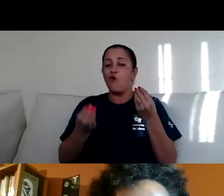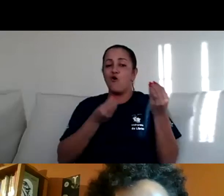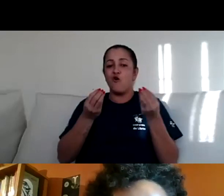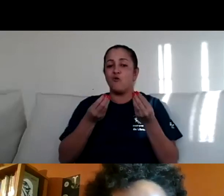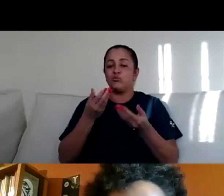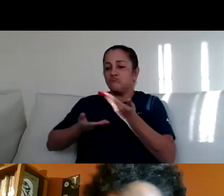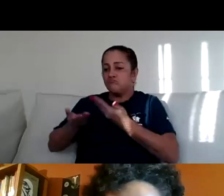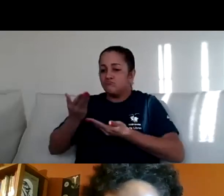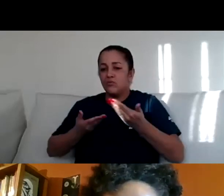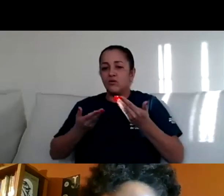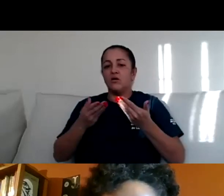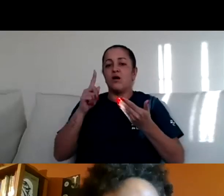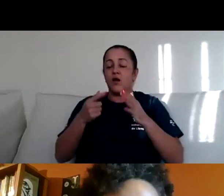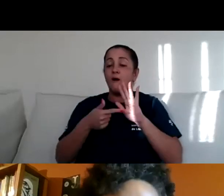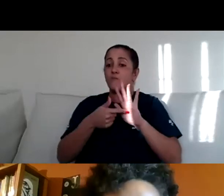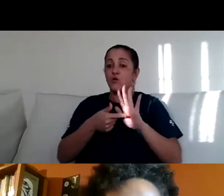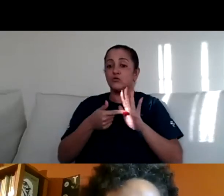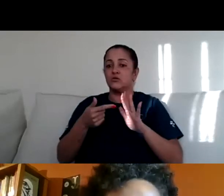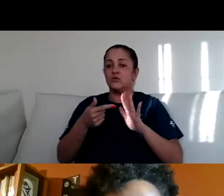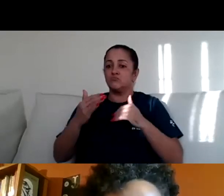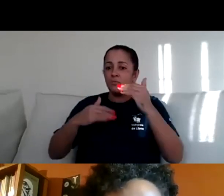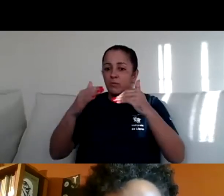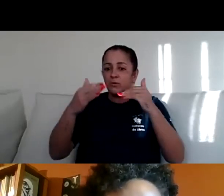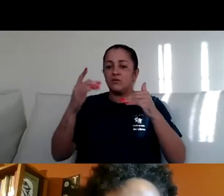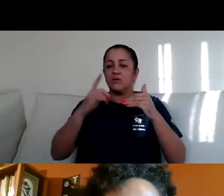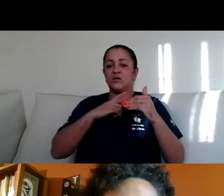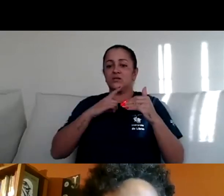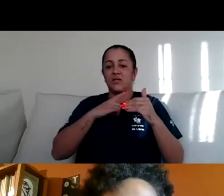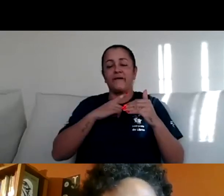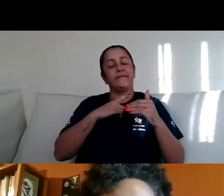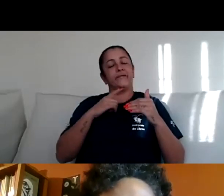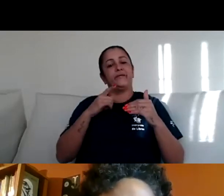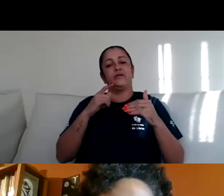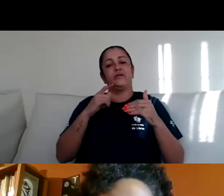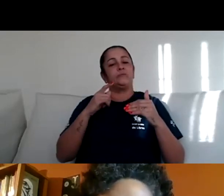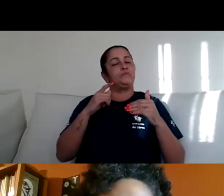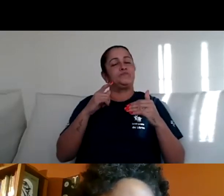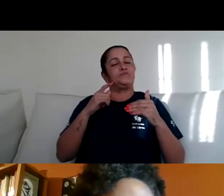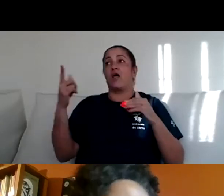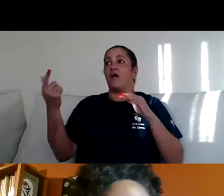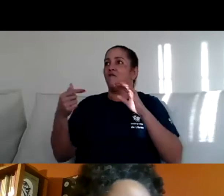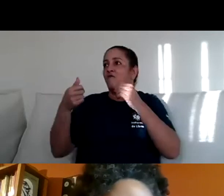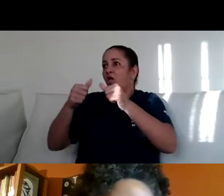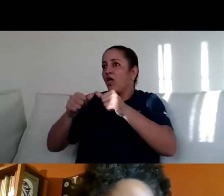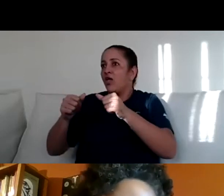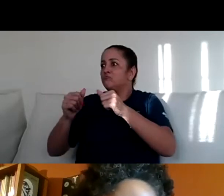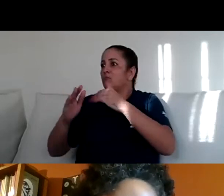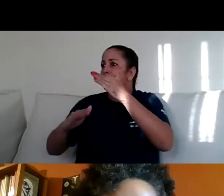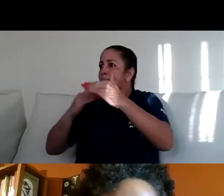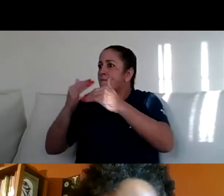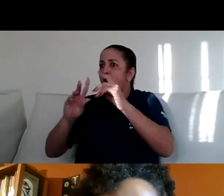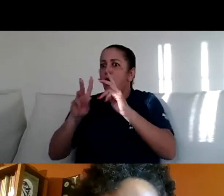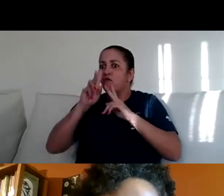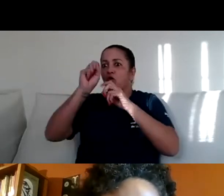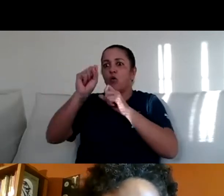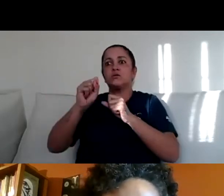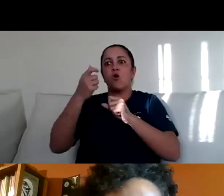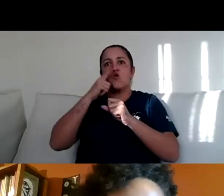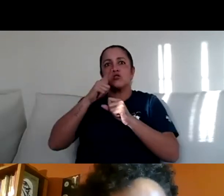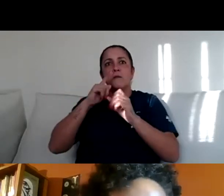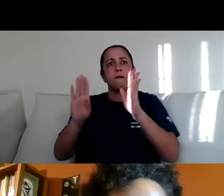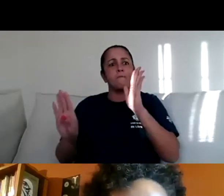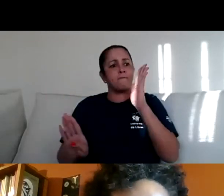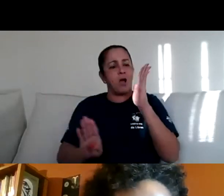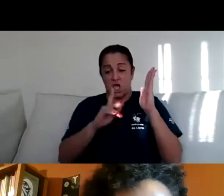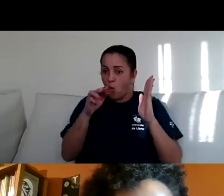são conduzidas, elas ganham espaço, ganham potência e passam a incidir em espaços inimagináveis, né? Assim